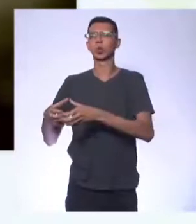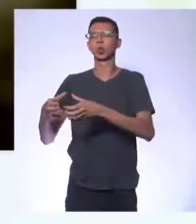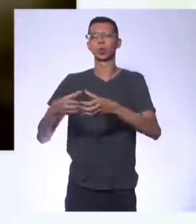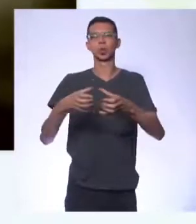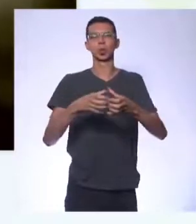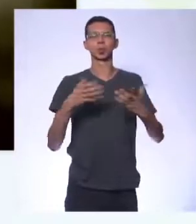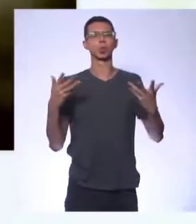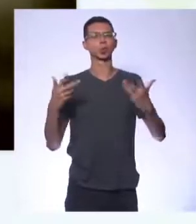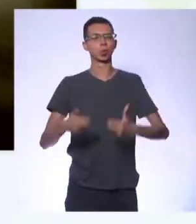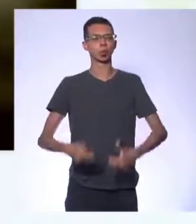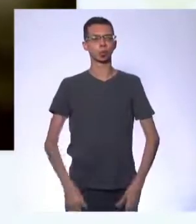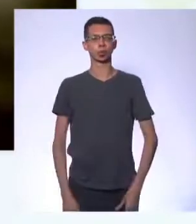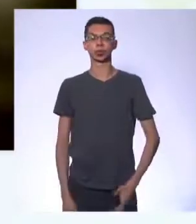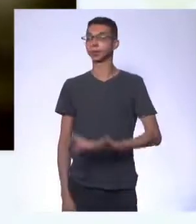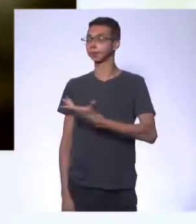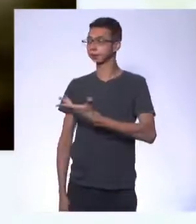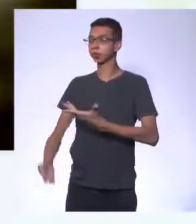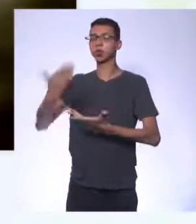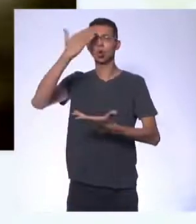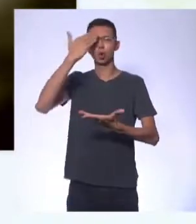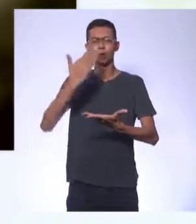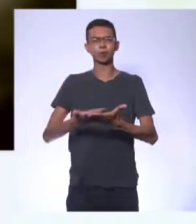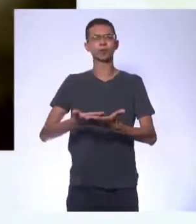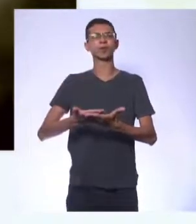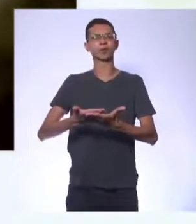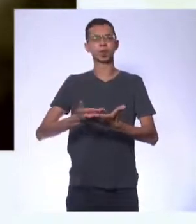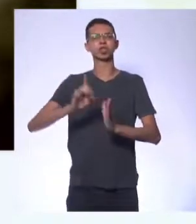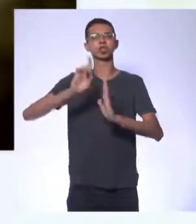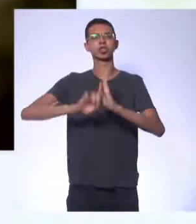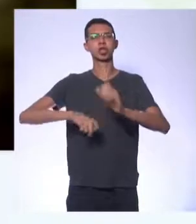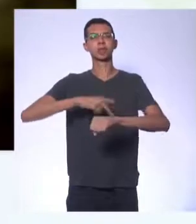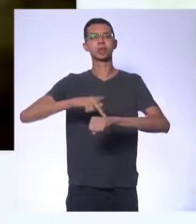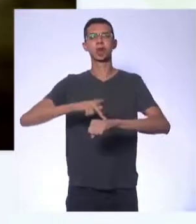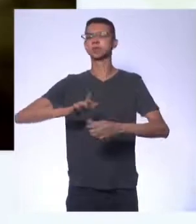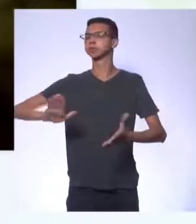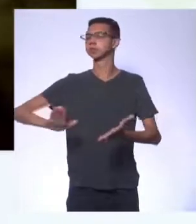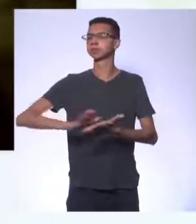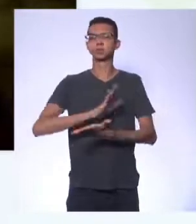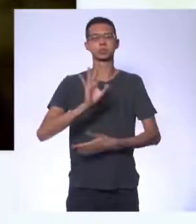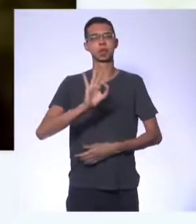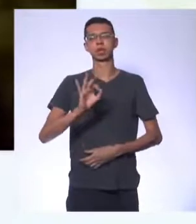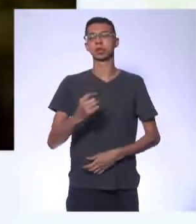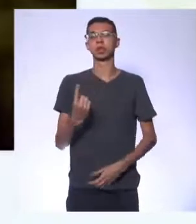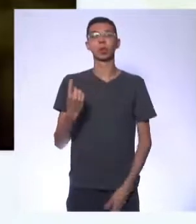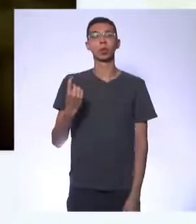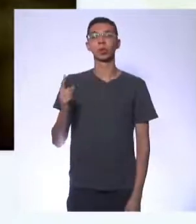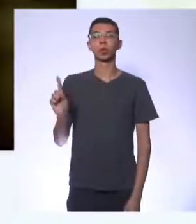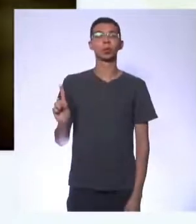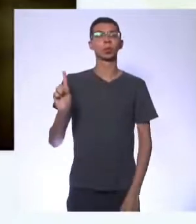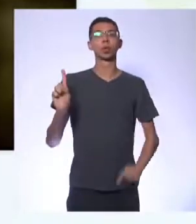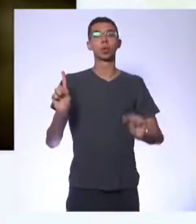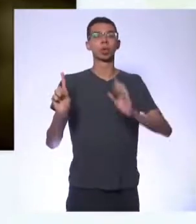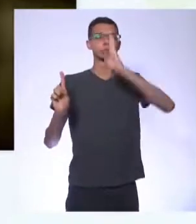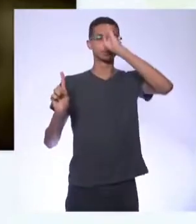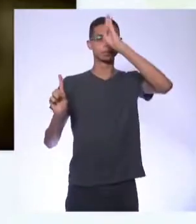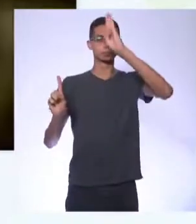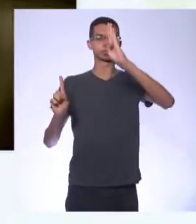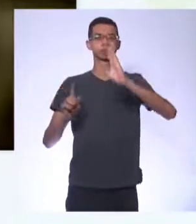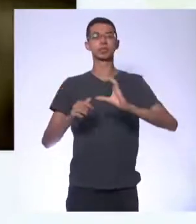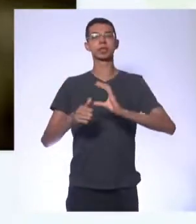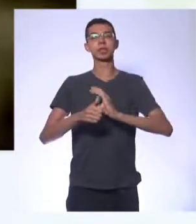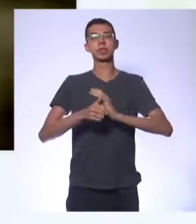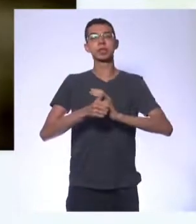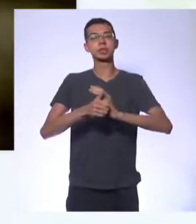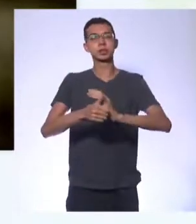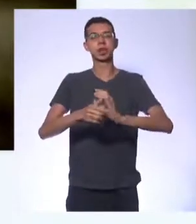não hesitareis em apagar do direito pátrio a única exceção que nele figura em antagonismo com o espírito cristão e liberal das